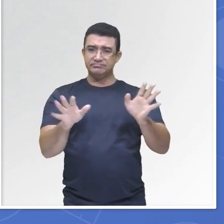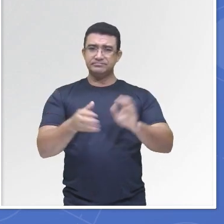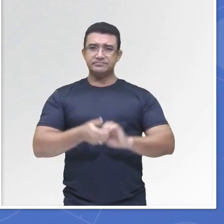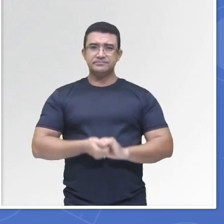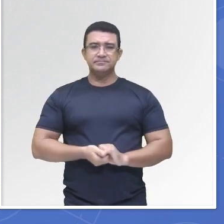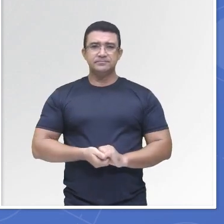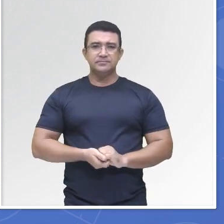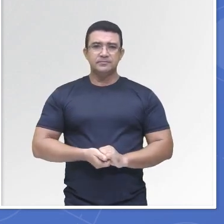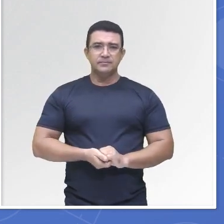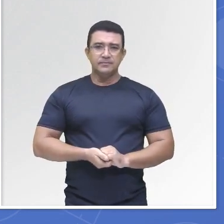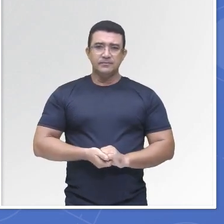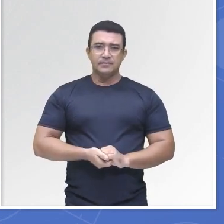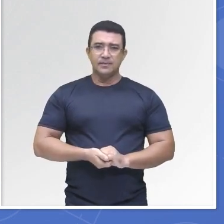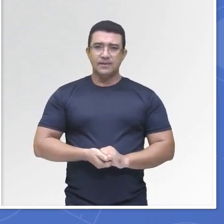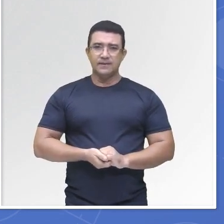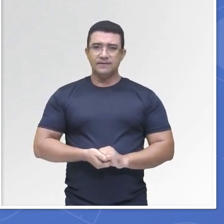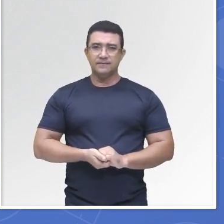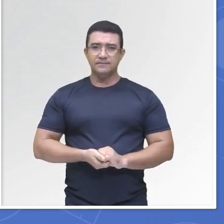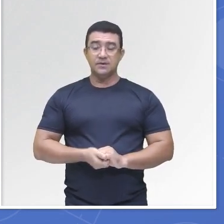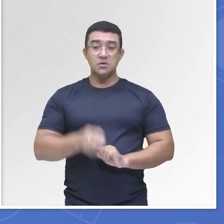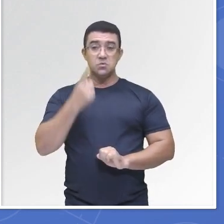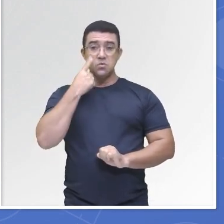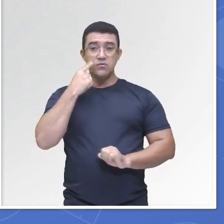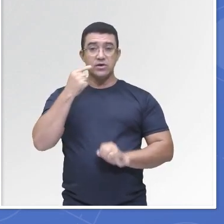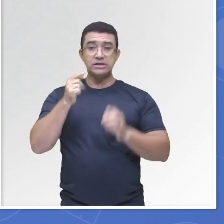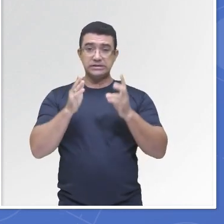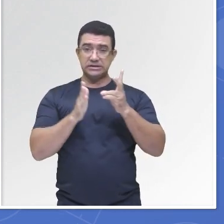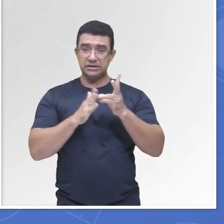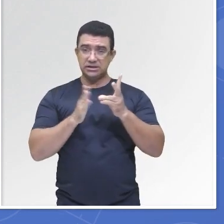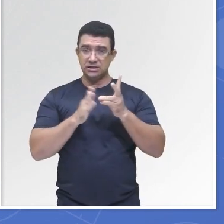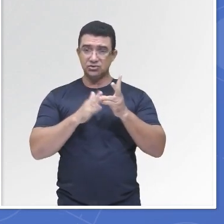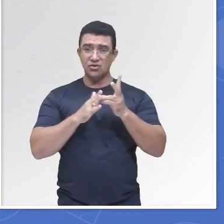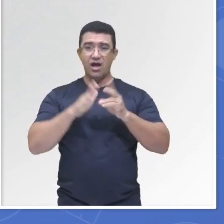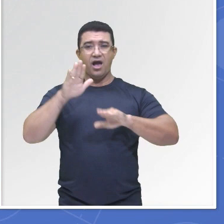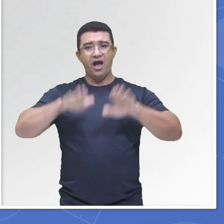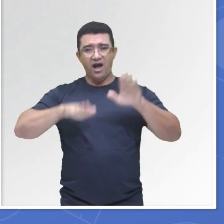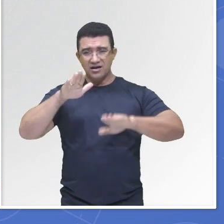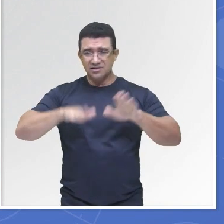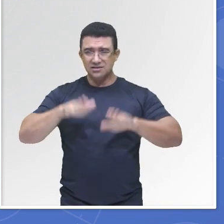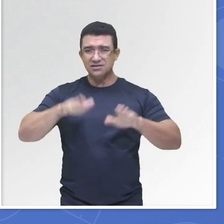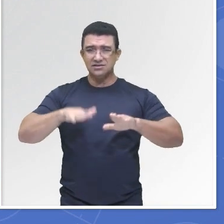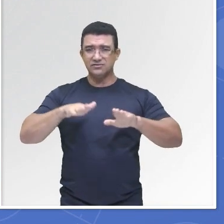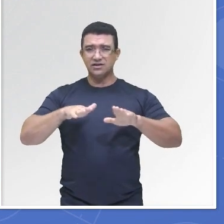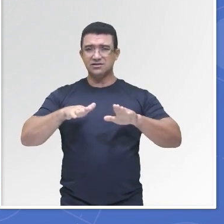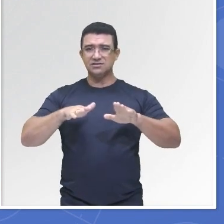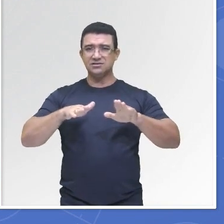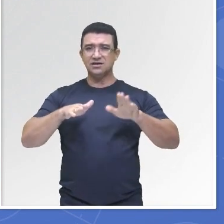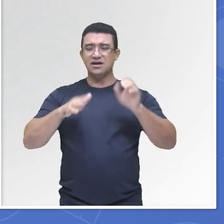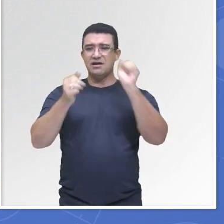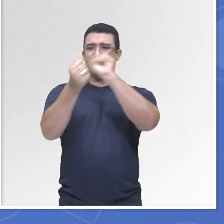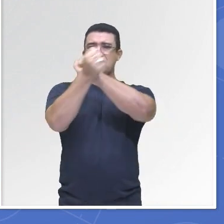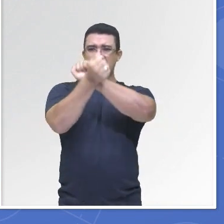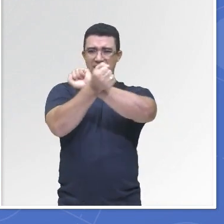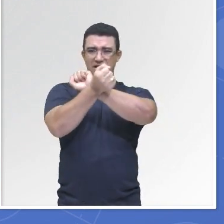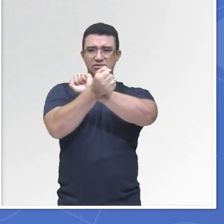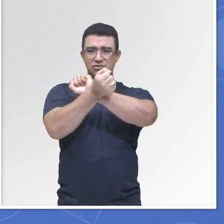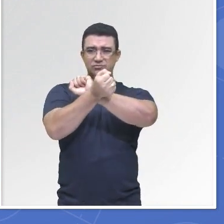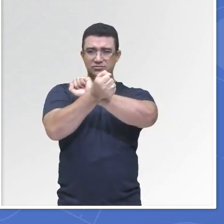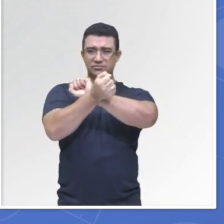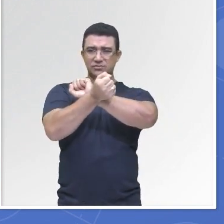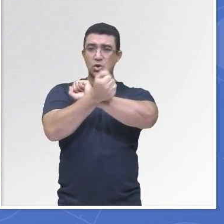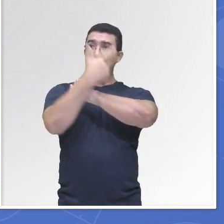aí que os nativos muitas vezes eram presos por nativos de outras tribos, eles